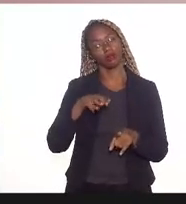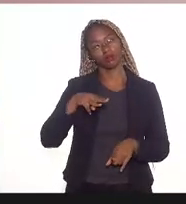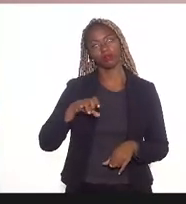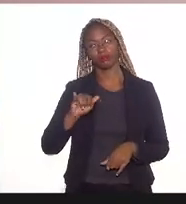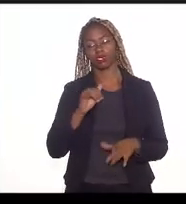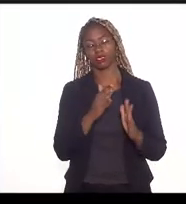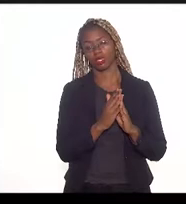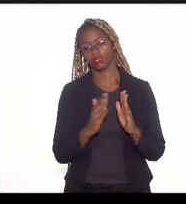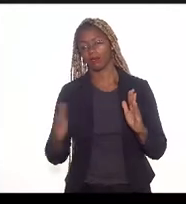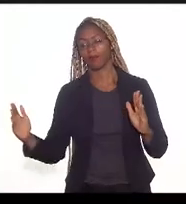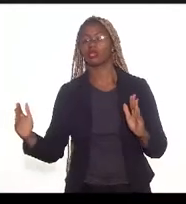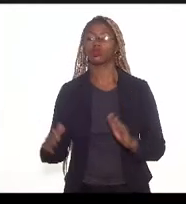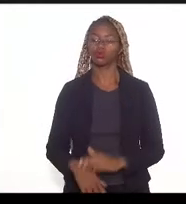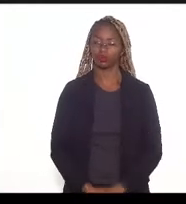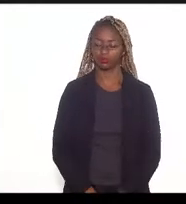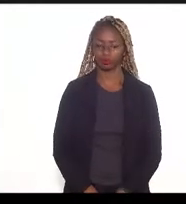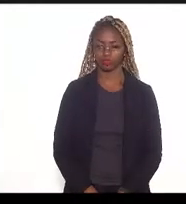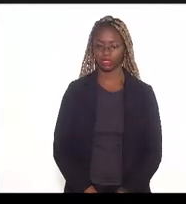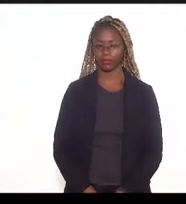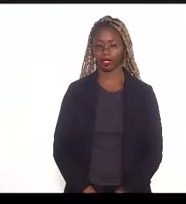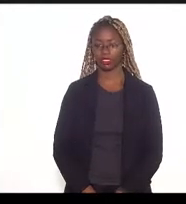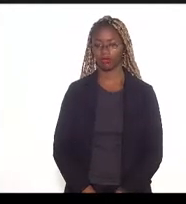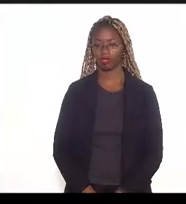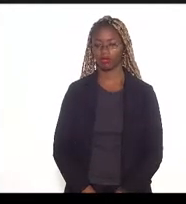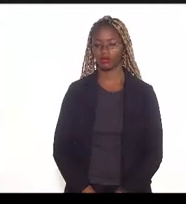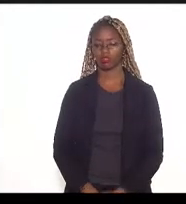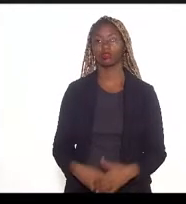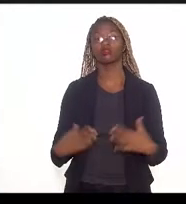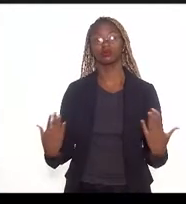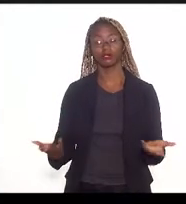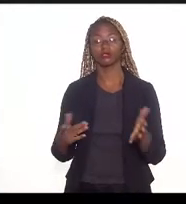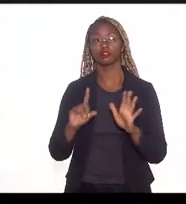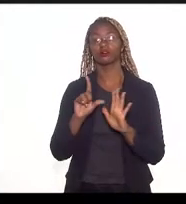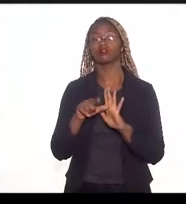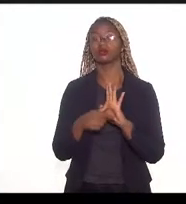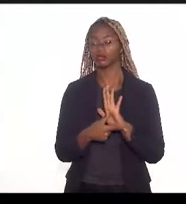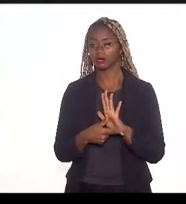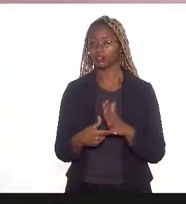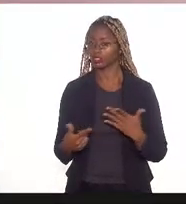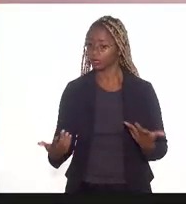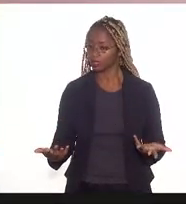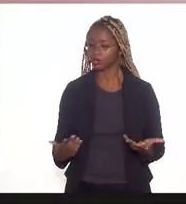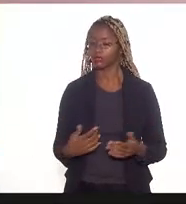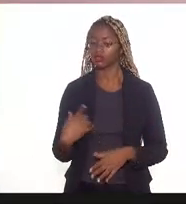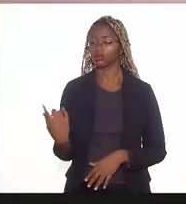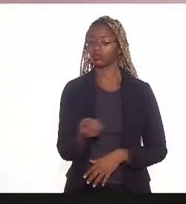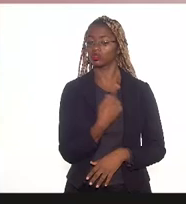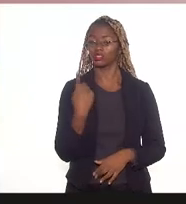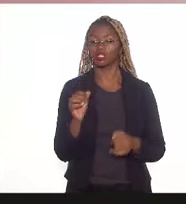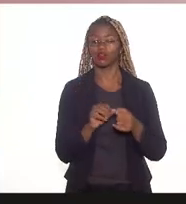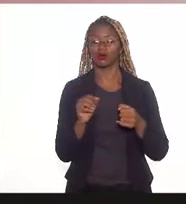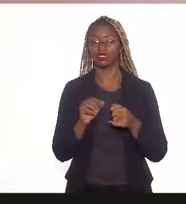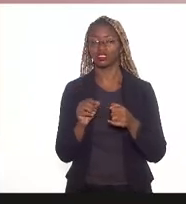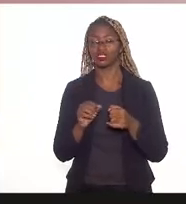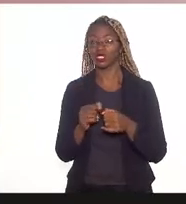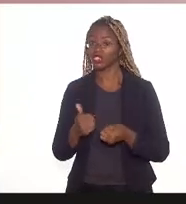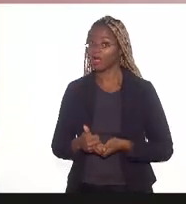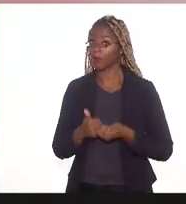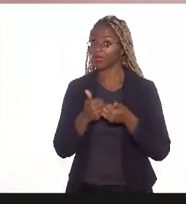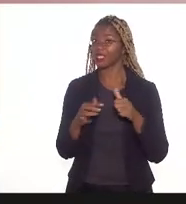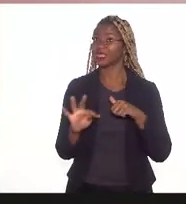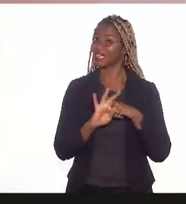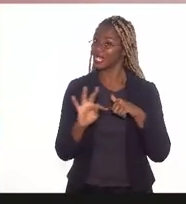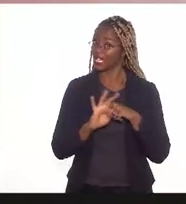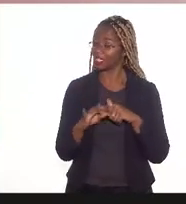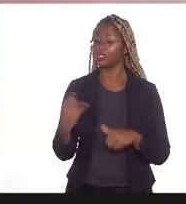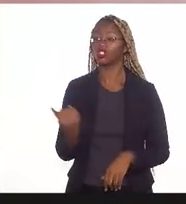período. Em termos do atraso, deputada, a gente só faz uma assessoria técnica, a gente